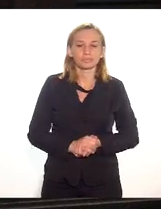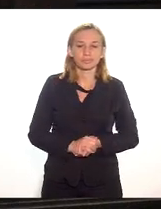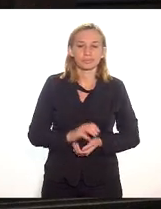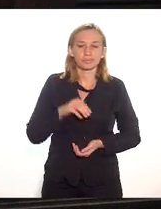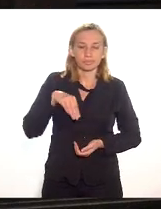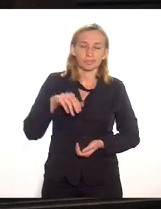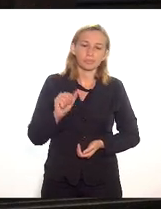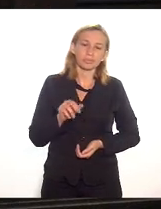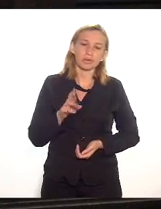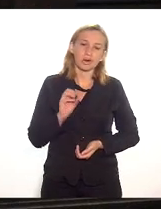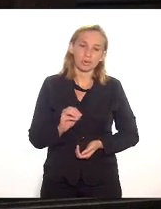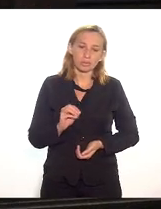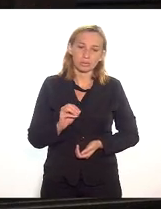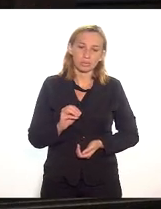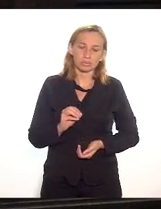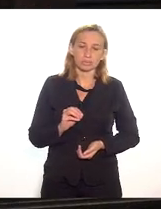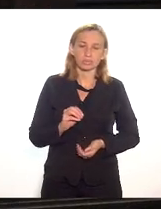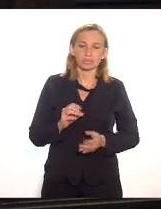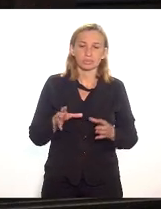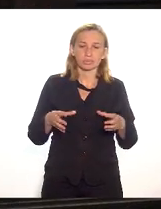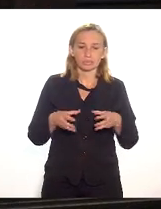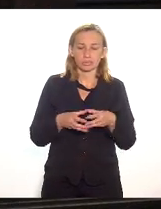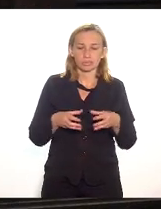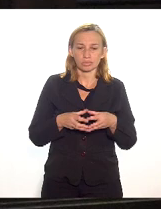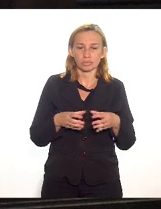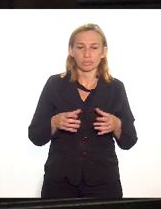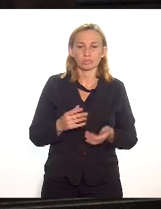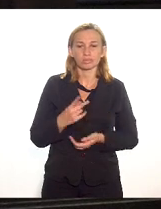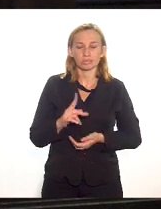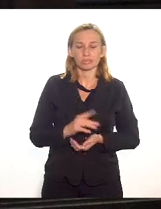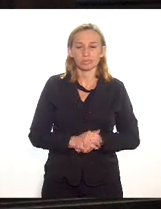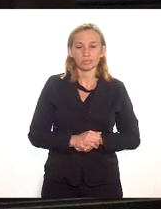Osório, a toda a equipe do Mauro Osório,